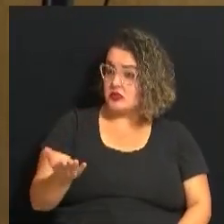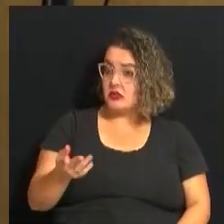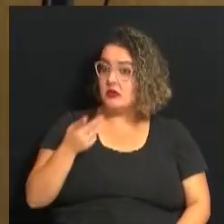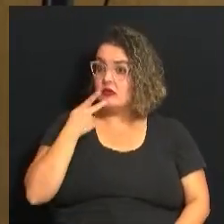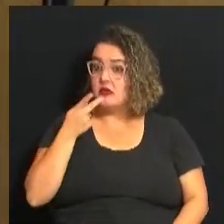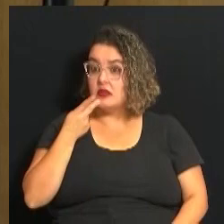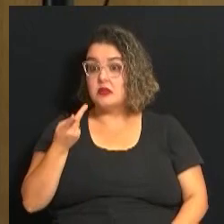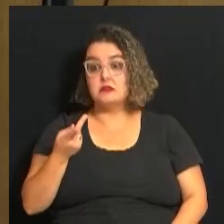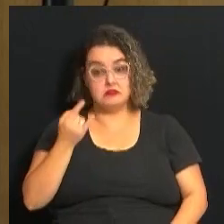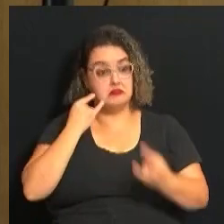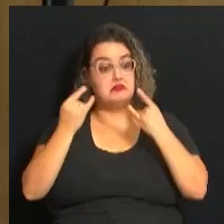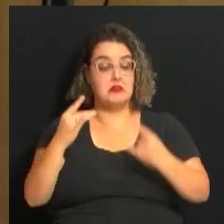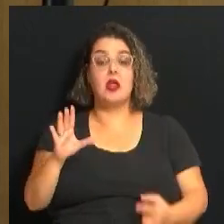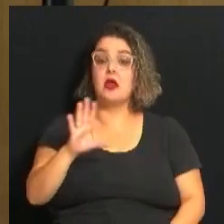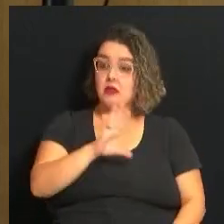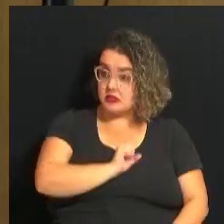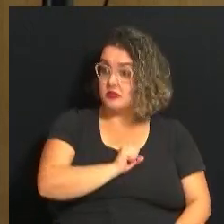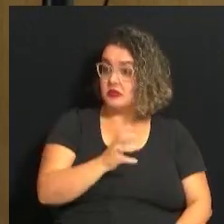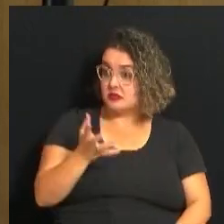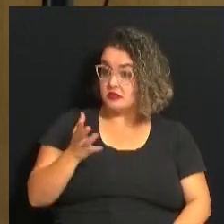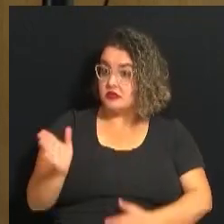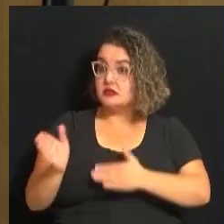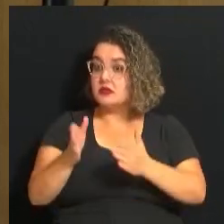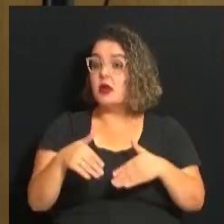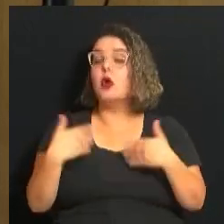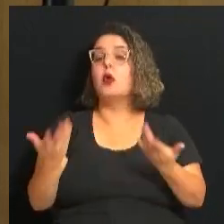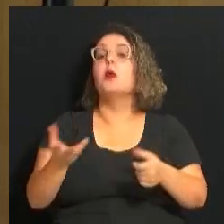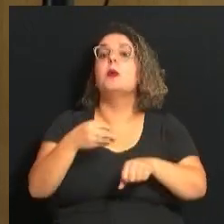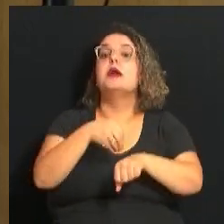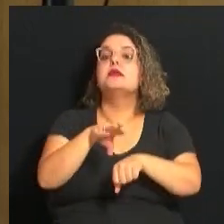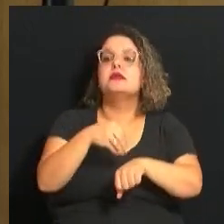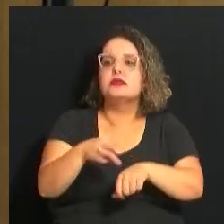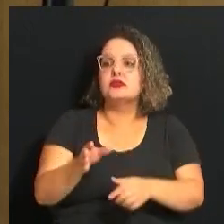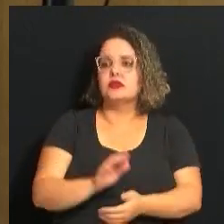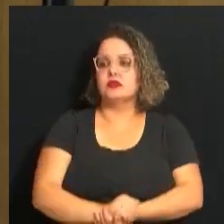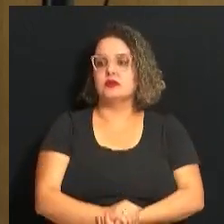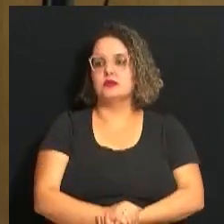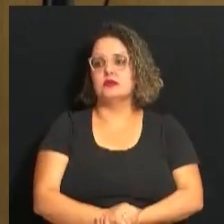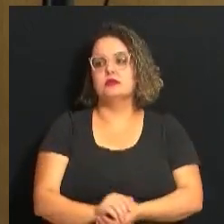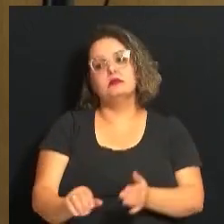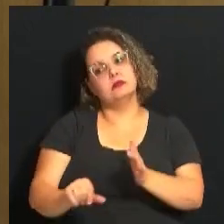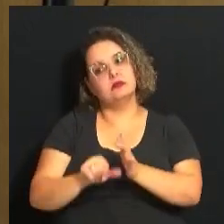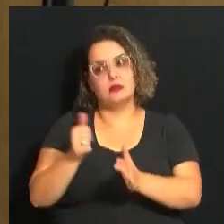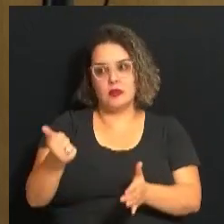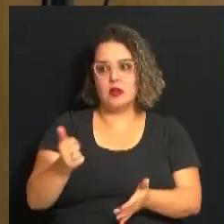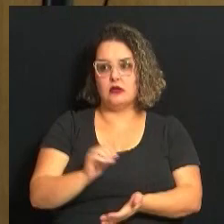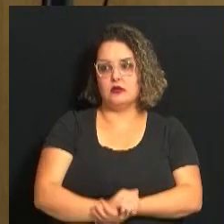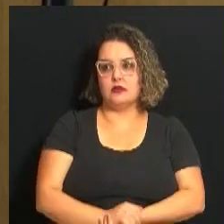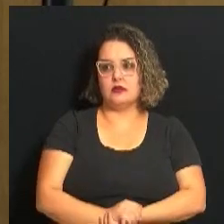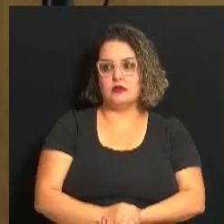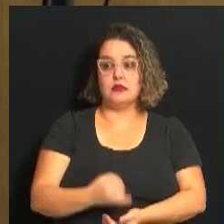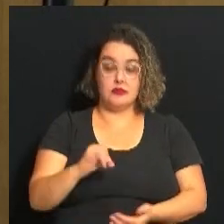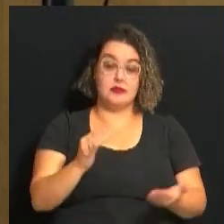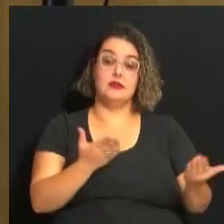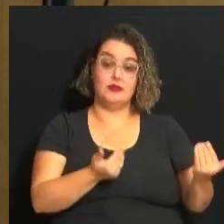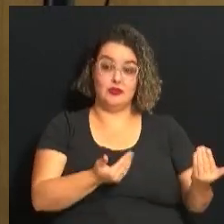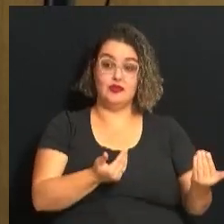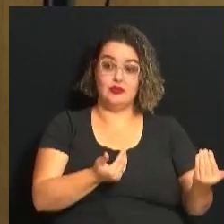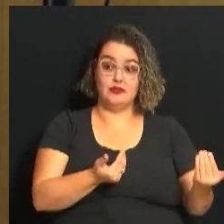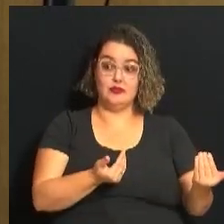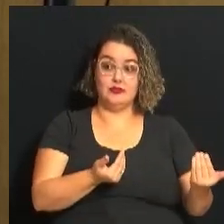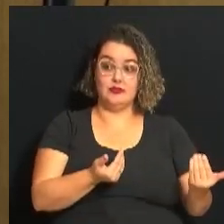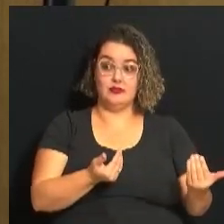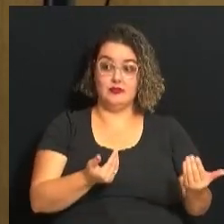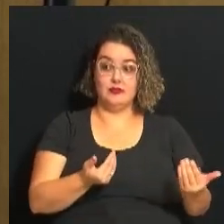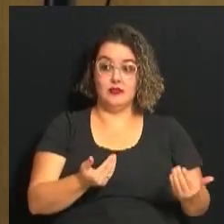interessei, gostei, quero seguir essa área, quais as dicas que você dá? Bom, primeiro, se você for jovem e estiver ainda indo